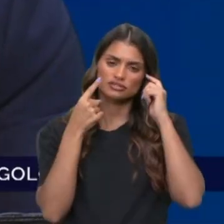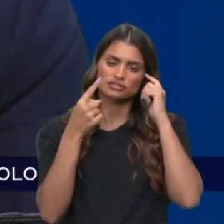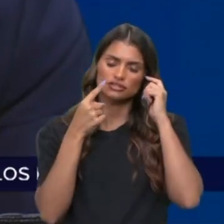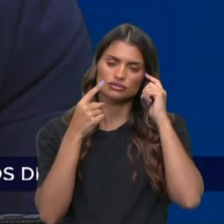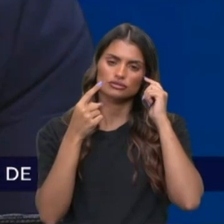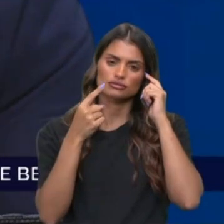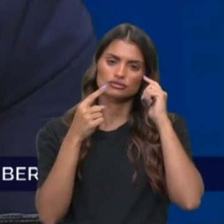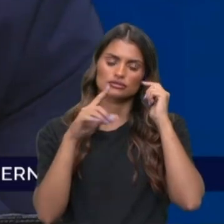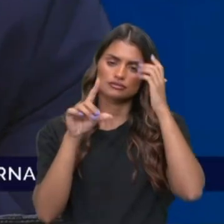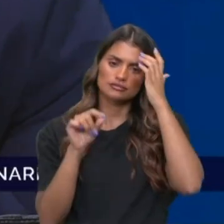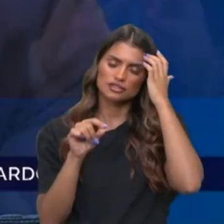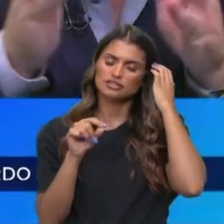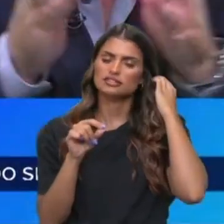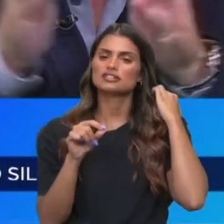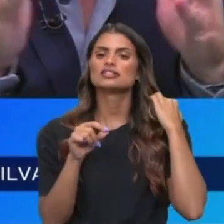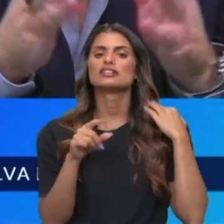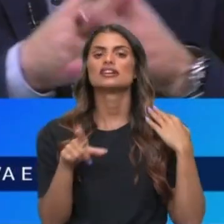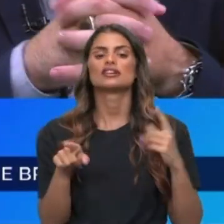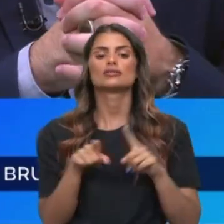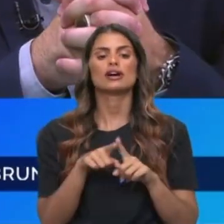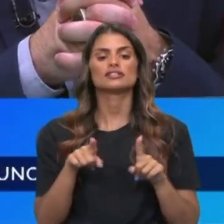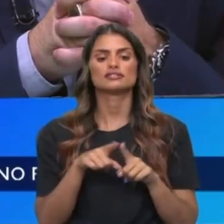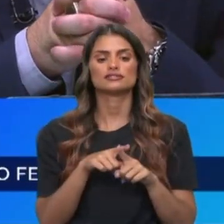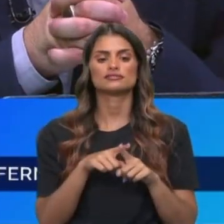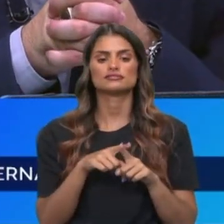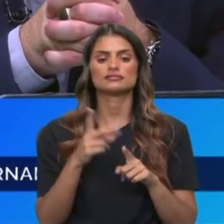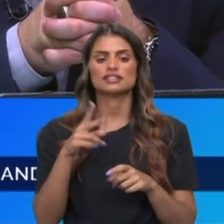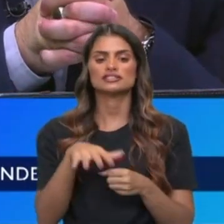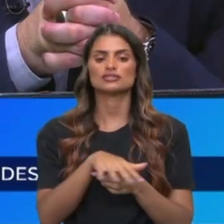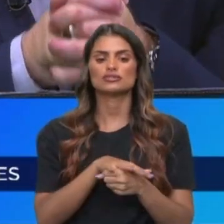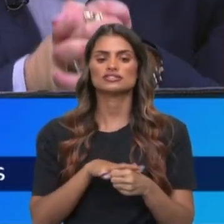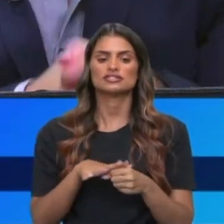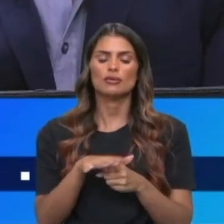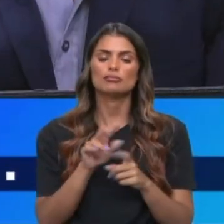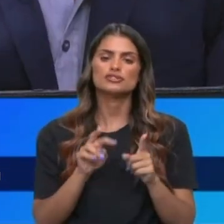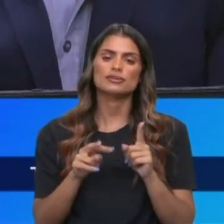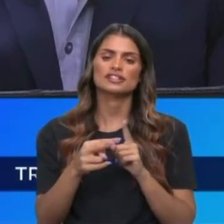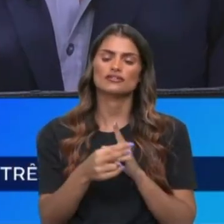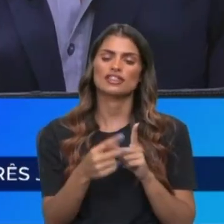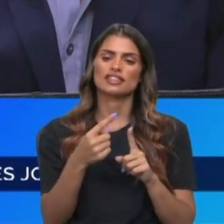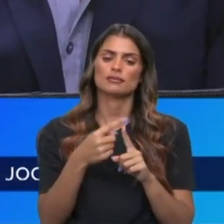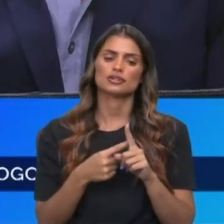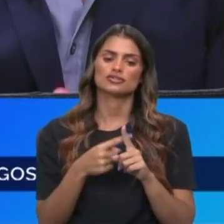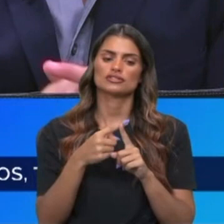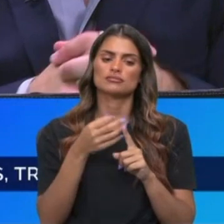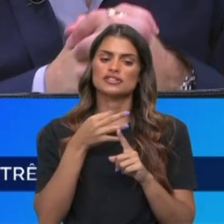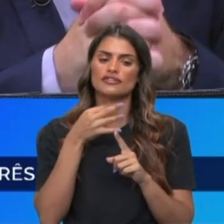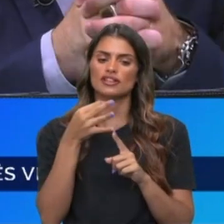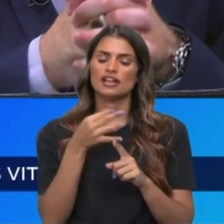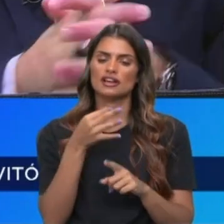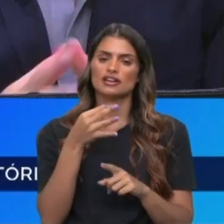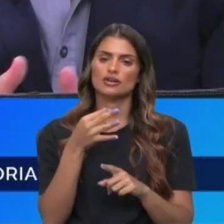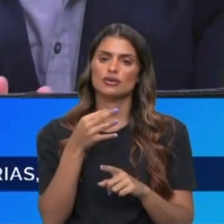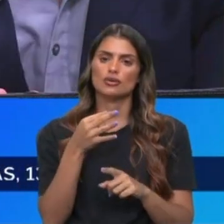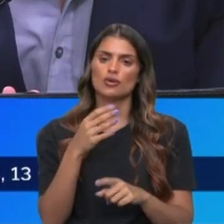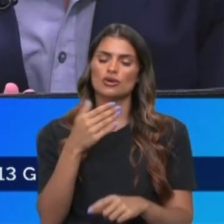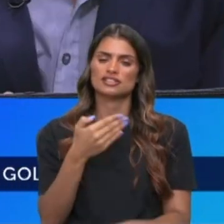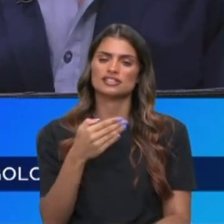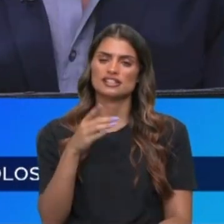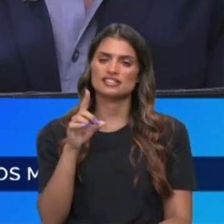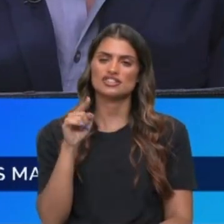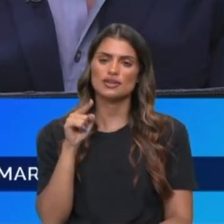astrónomos, é um exoplaneta completamente doido do ponto de vista térmico. Estamos a falar do WASP-76b. Ele está